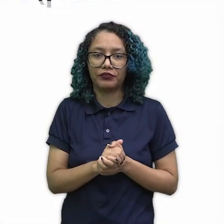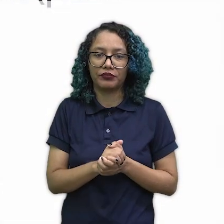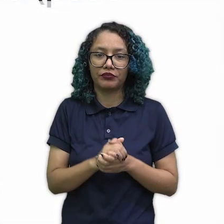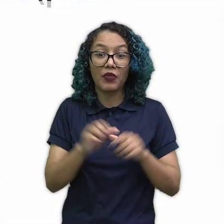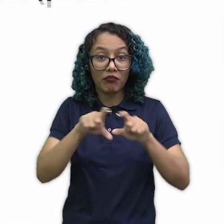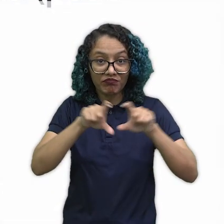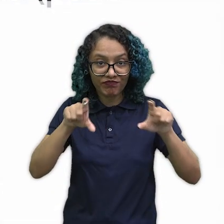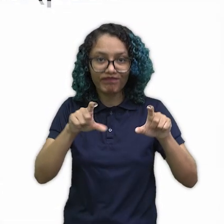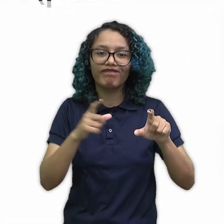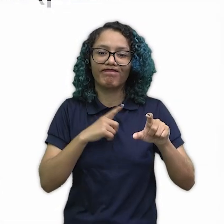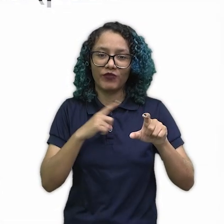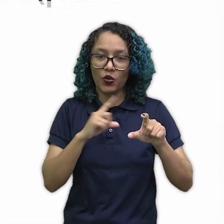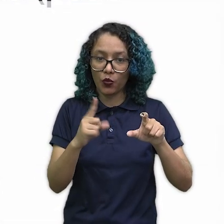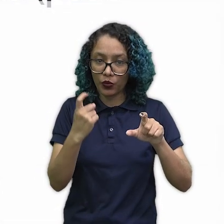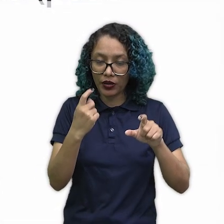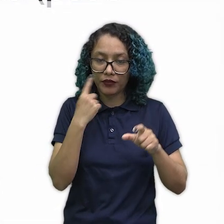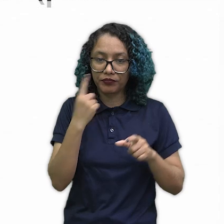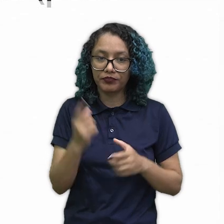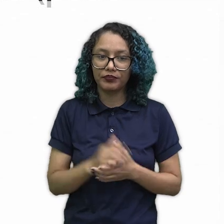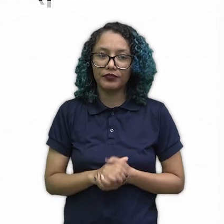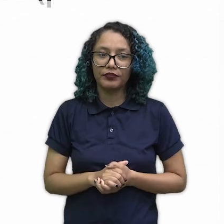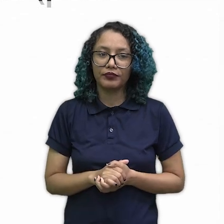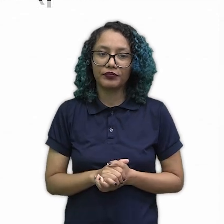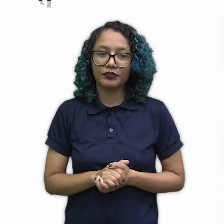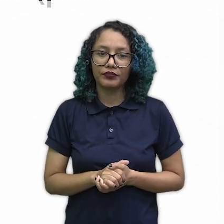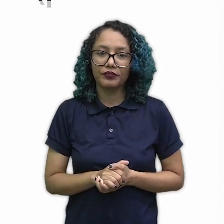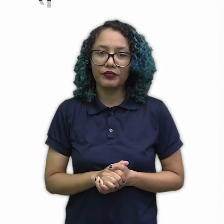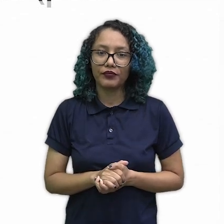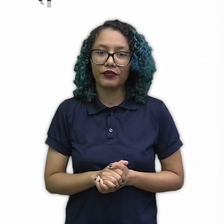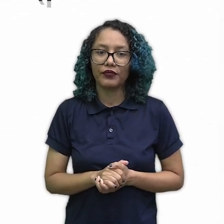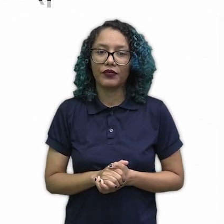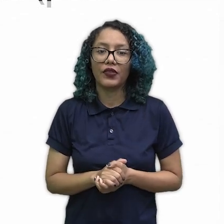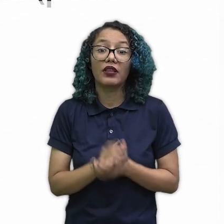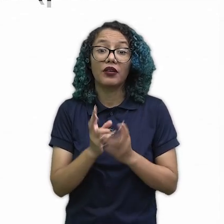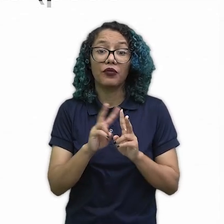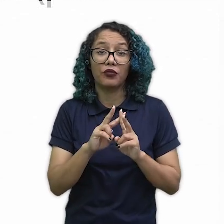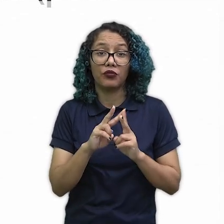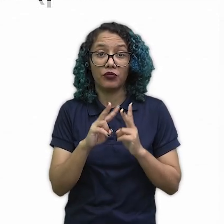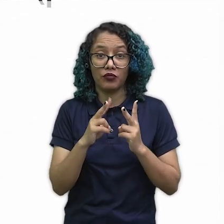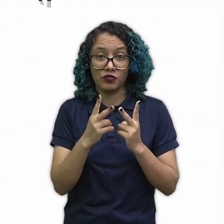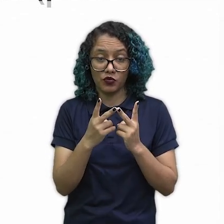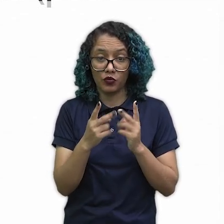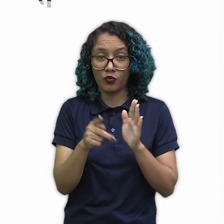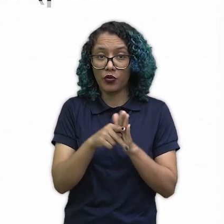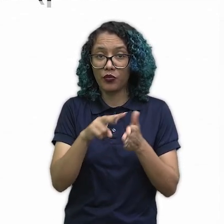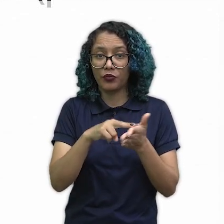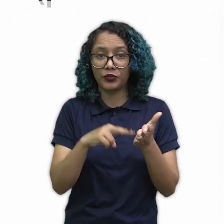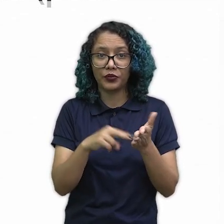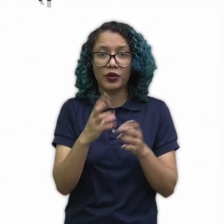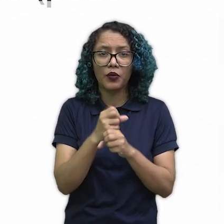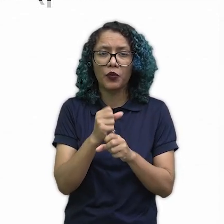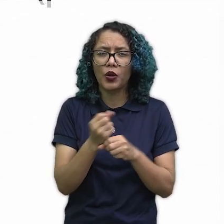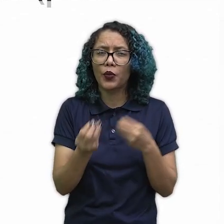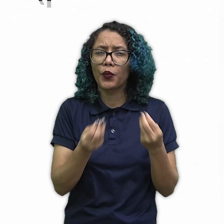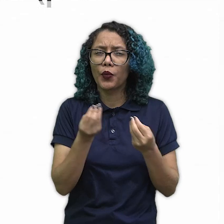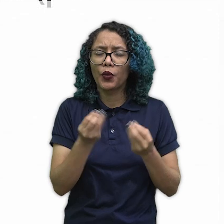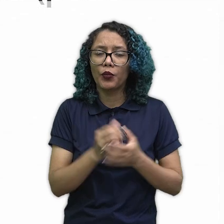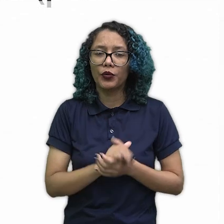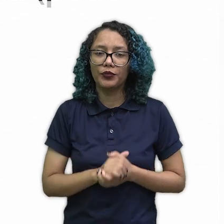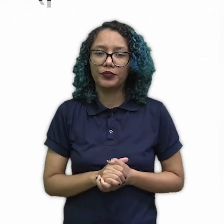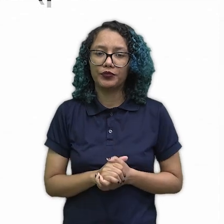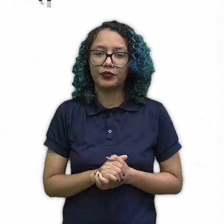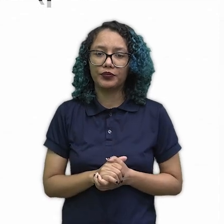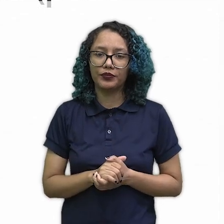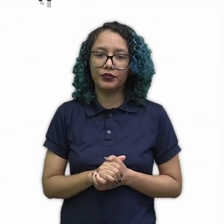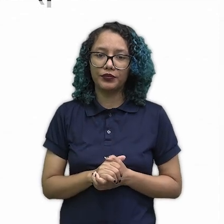vocês. Vamos então à nossa cartela? Como é que eu calculo o volume de um prisma? eu calculo da